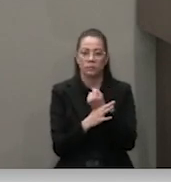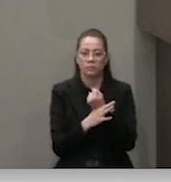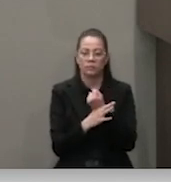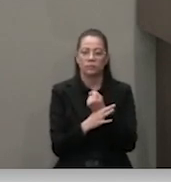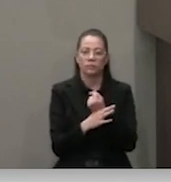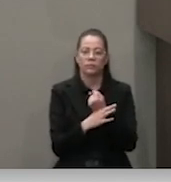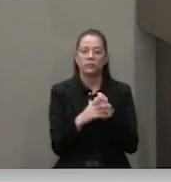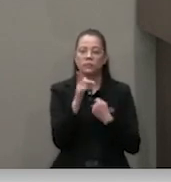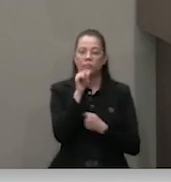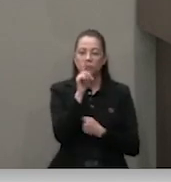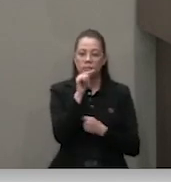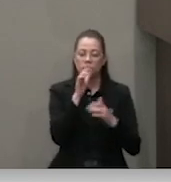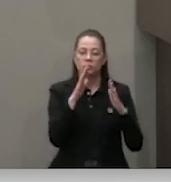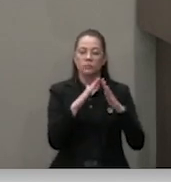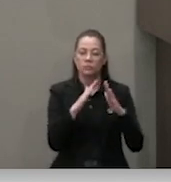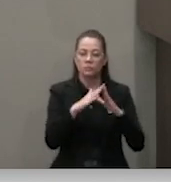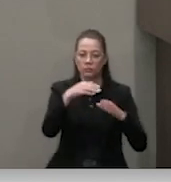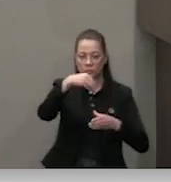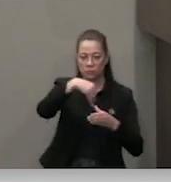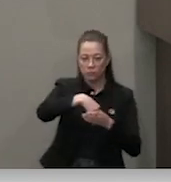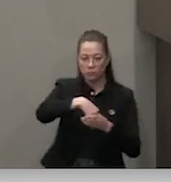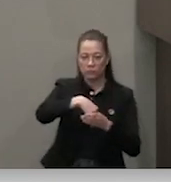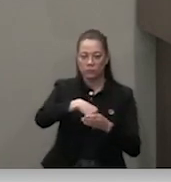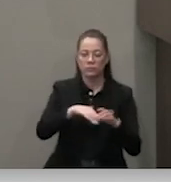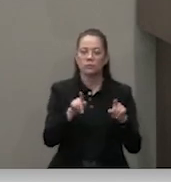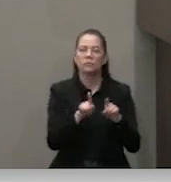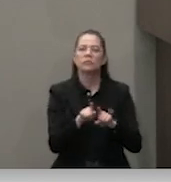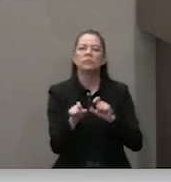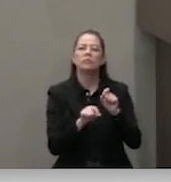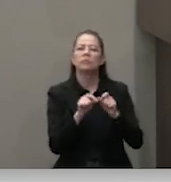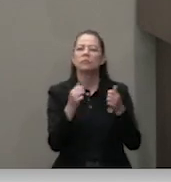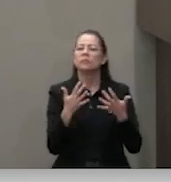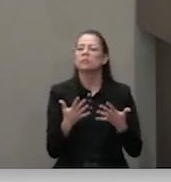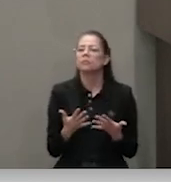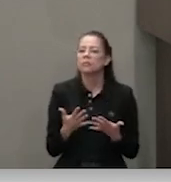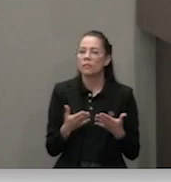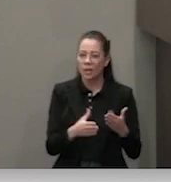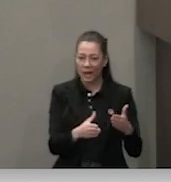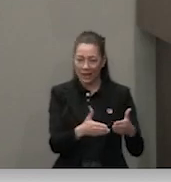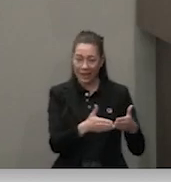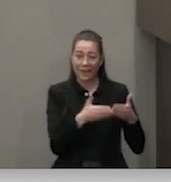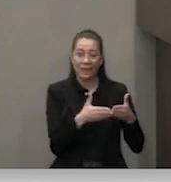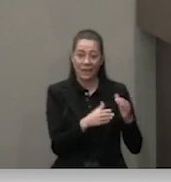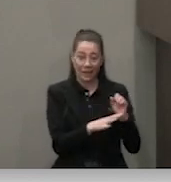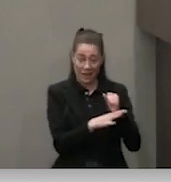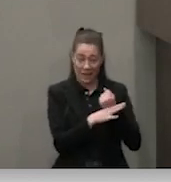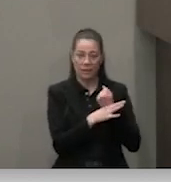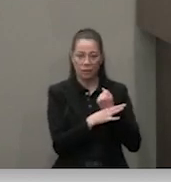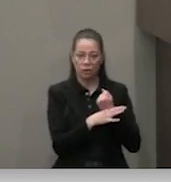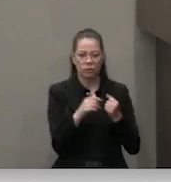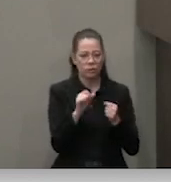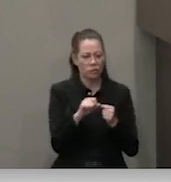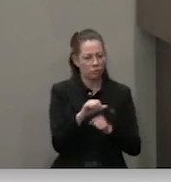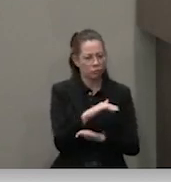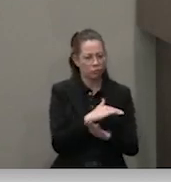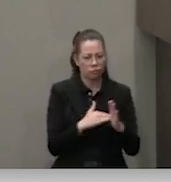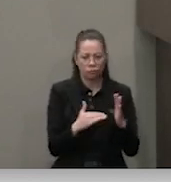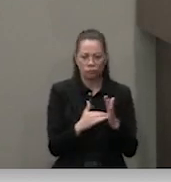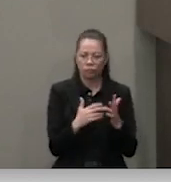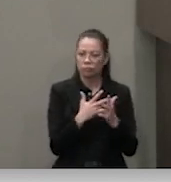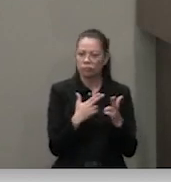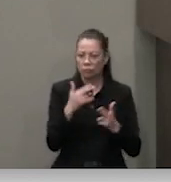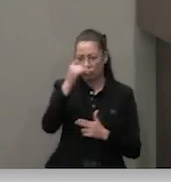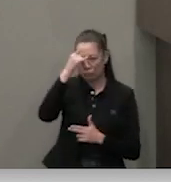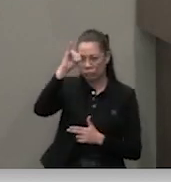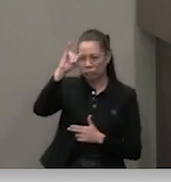abastecimento de água garantir se sobrepõe o quê que vai se fazer de tudo para que não